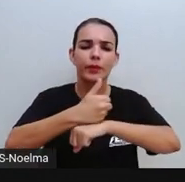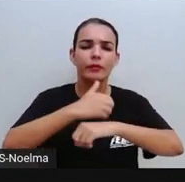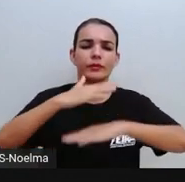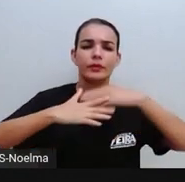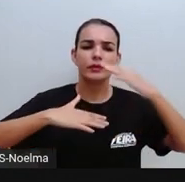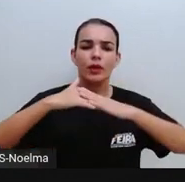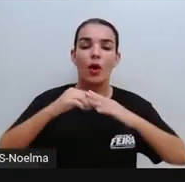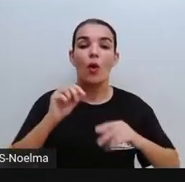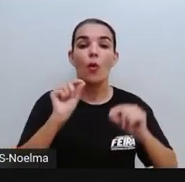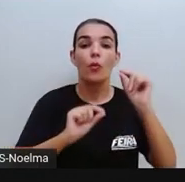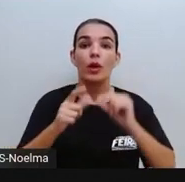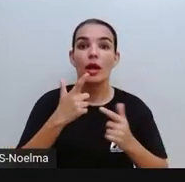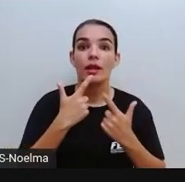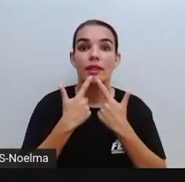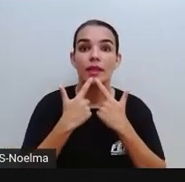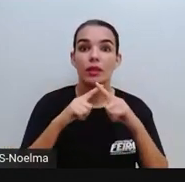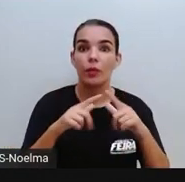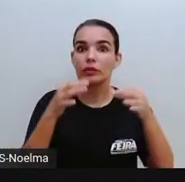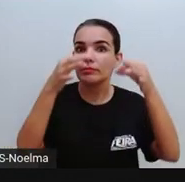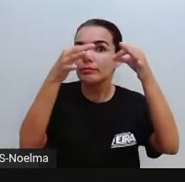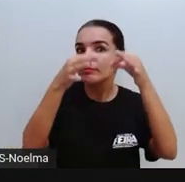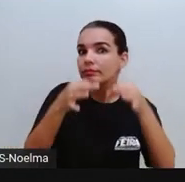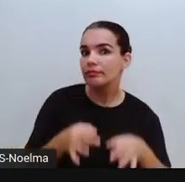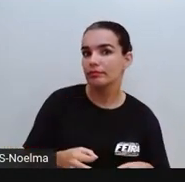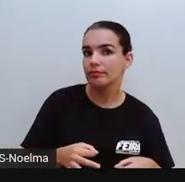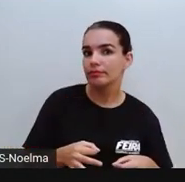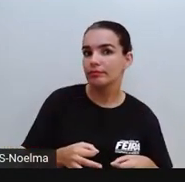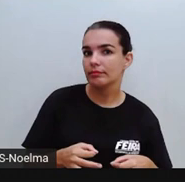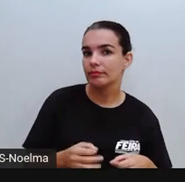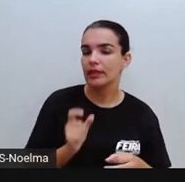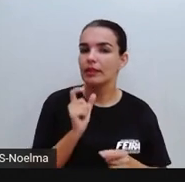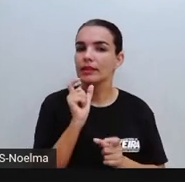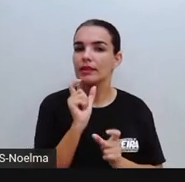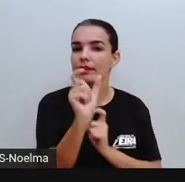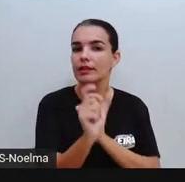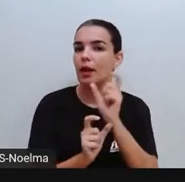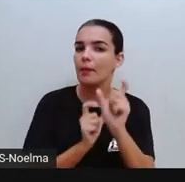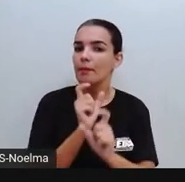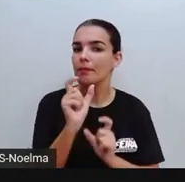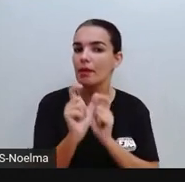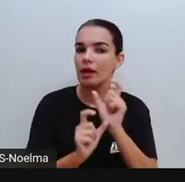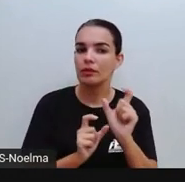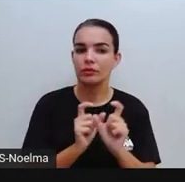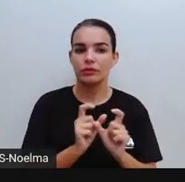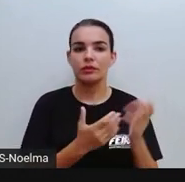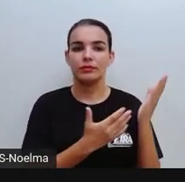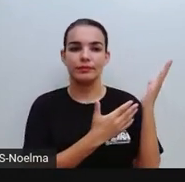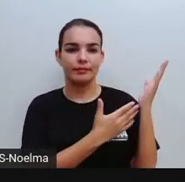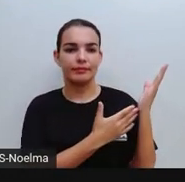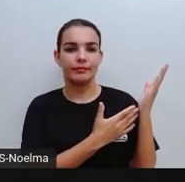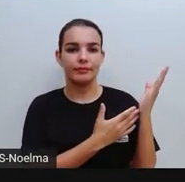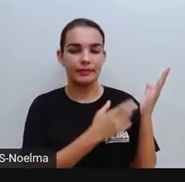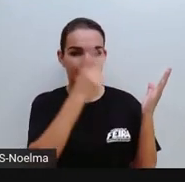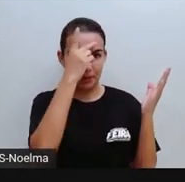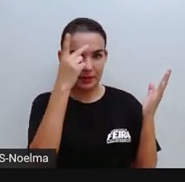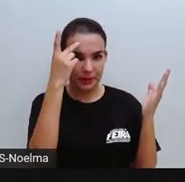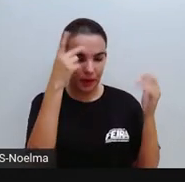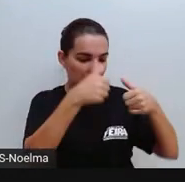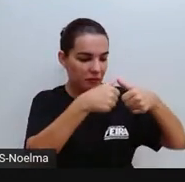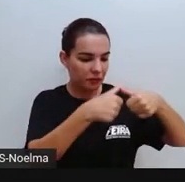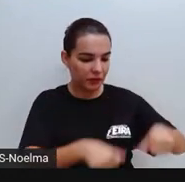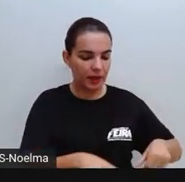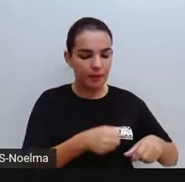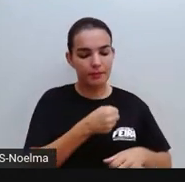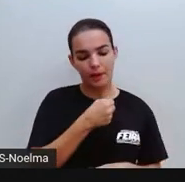usar uma linguagem é formal Tá bom então nós temos aqui olha lá o Âncora